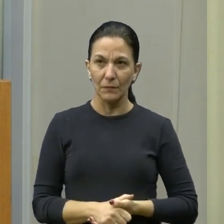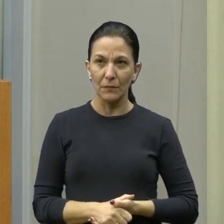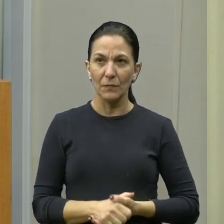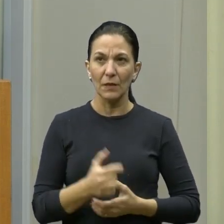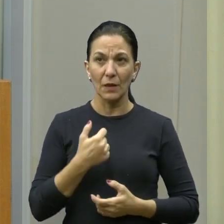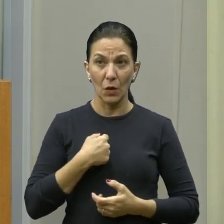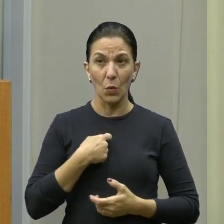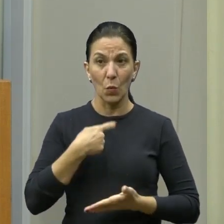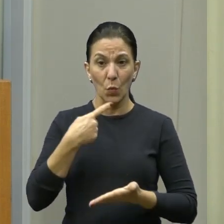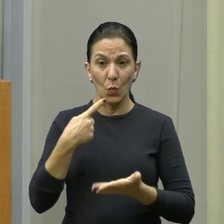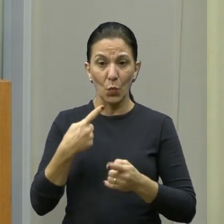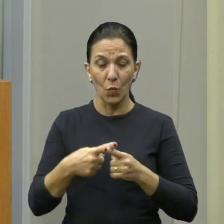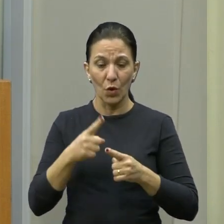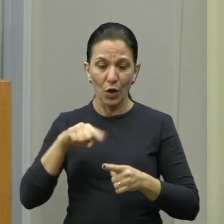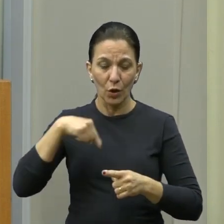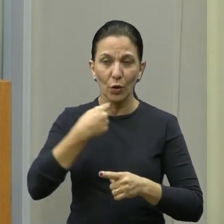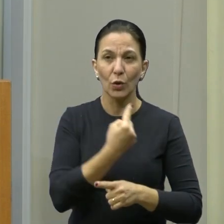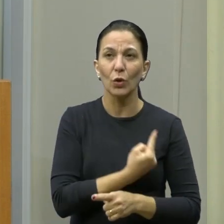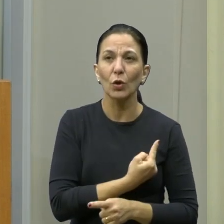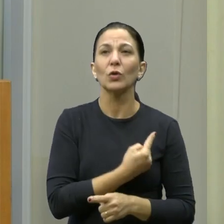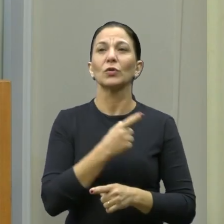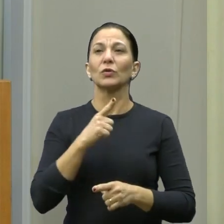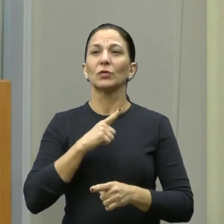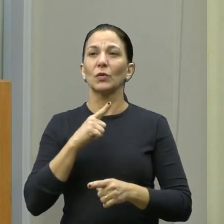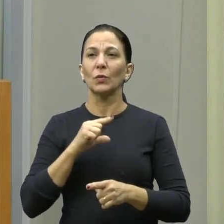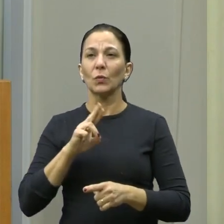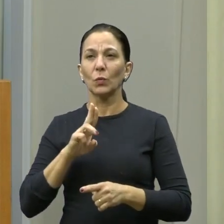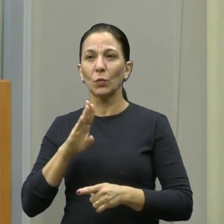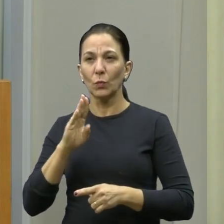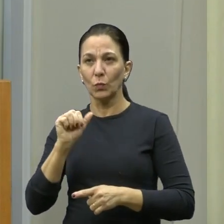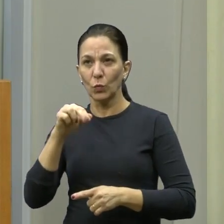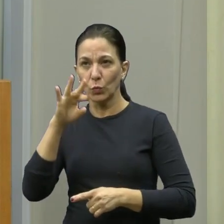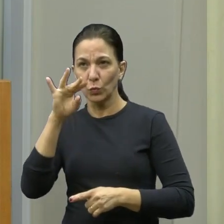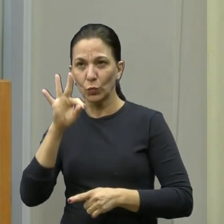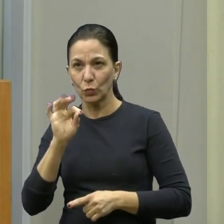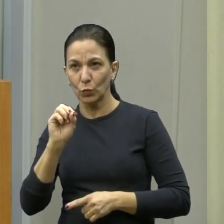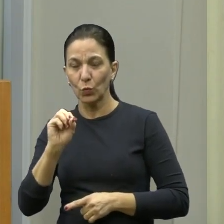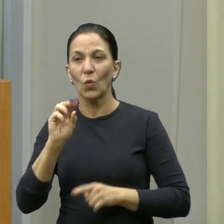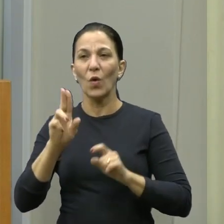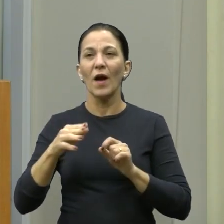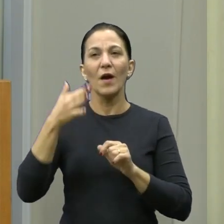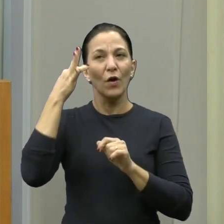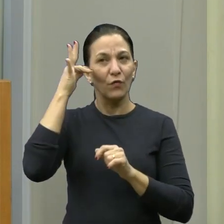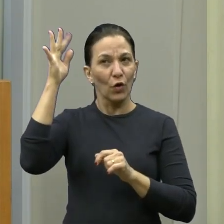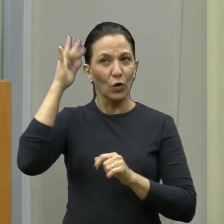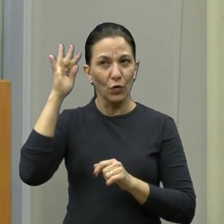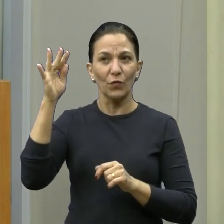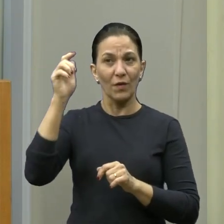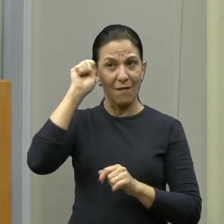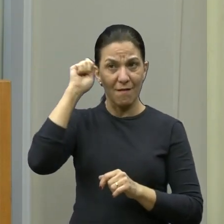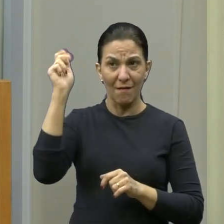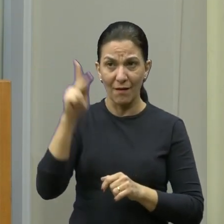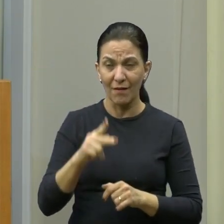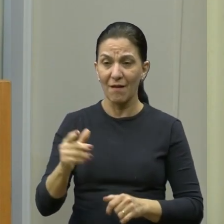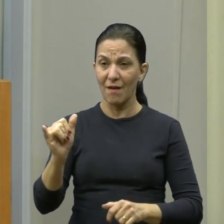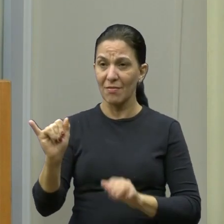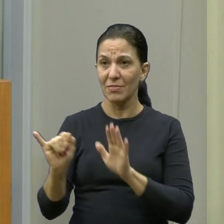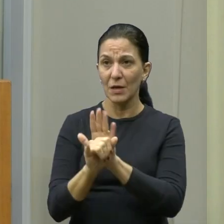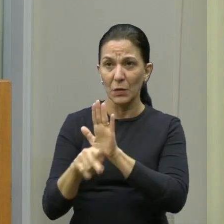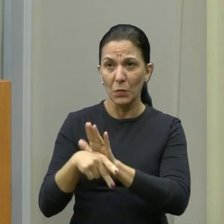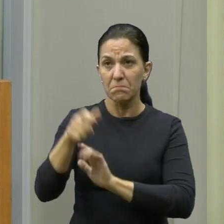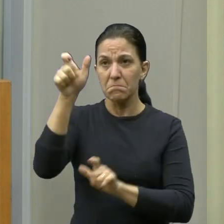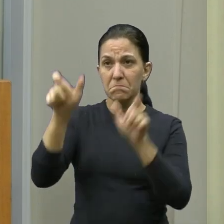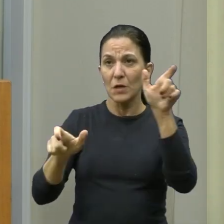eu sou porque nós somos. Ser Ubuntu é viver uma filosofia africana que defende que a identidade de um indivíduo